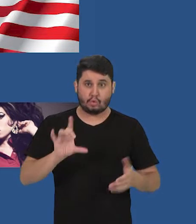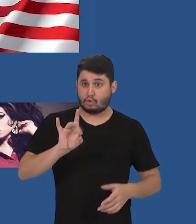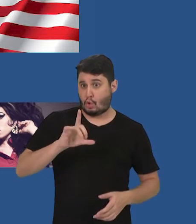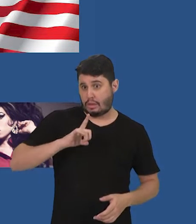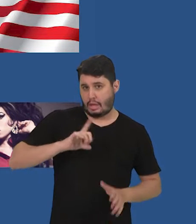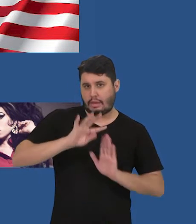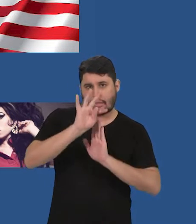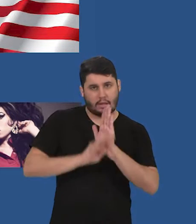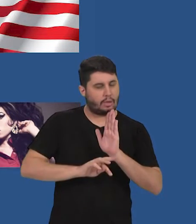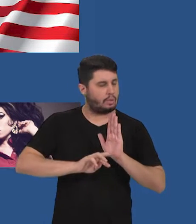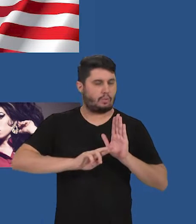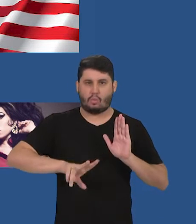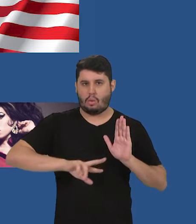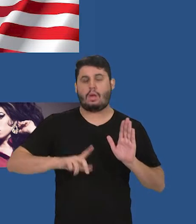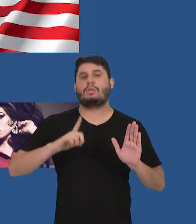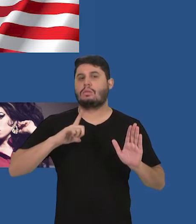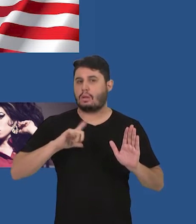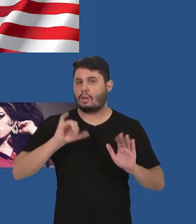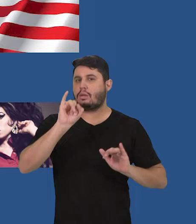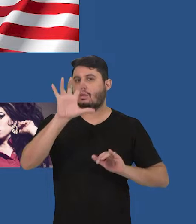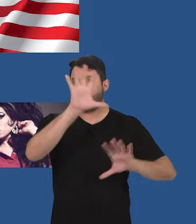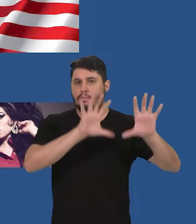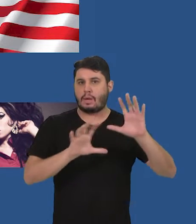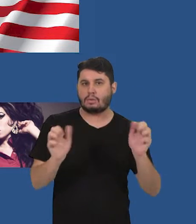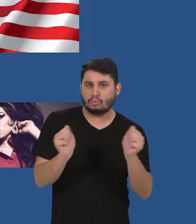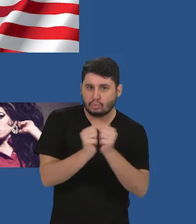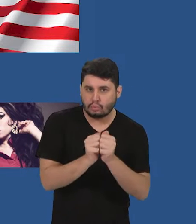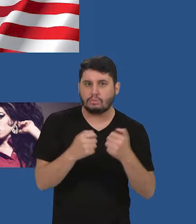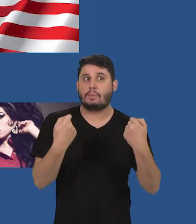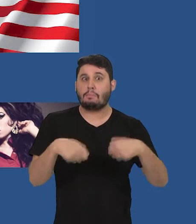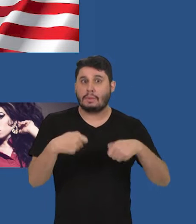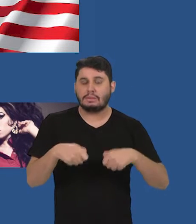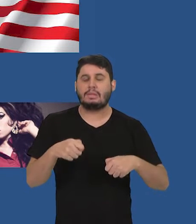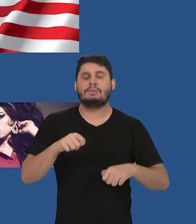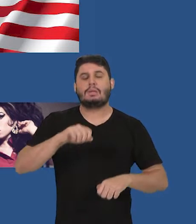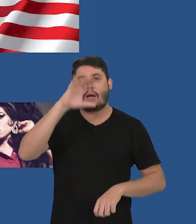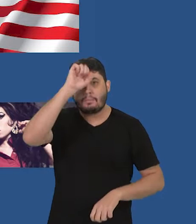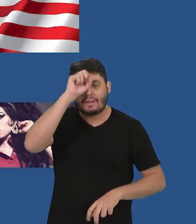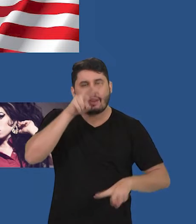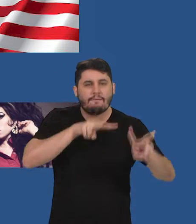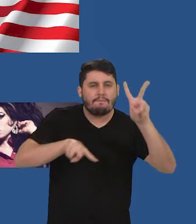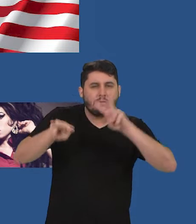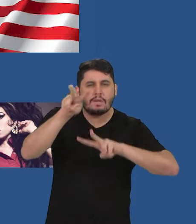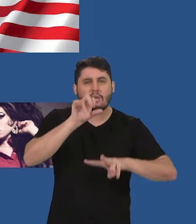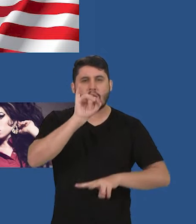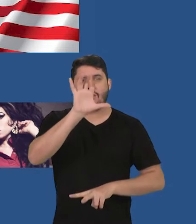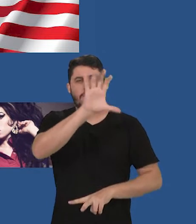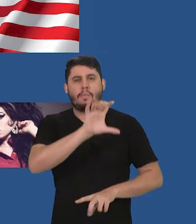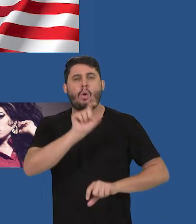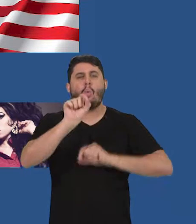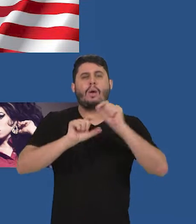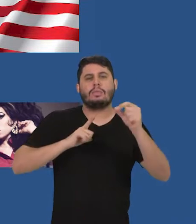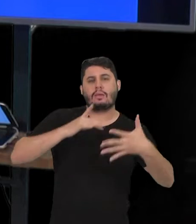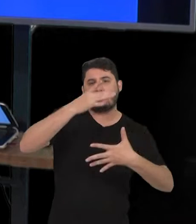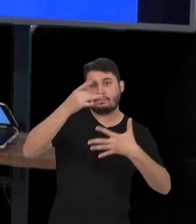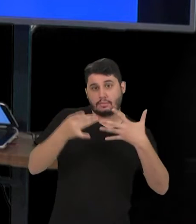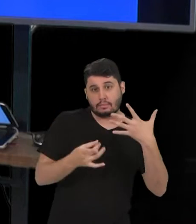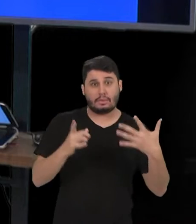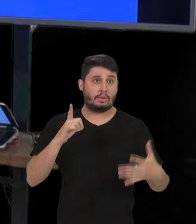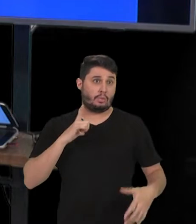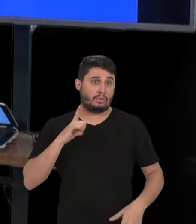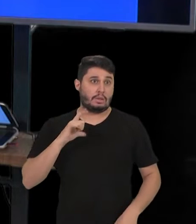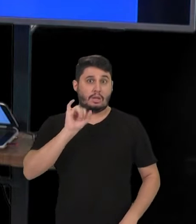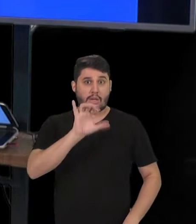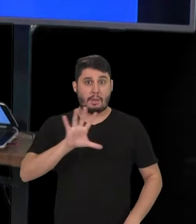só com texto, de um tempo para cá, então as provas parecem com imagens. E a gente precisa ler imagens, aprender a ler uma imagem, o que é que uma imagem passa. Então aqui a gente tem uma